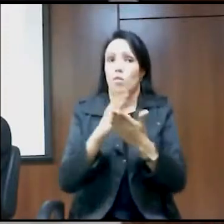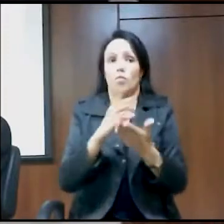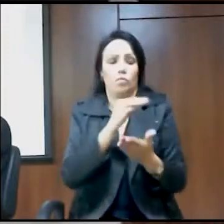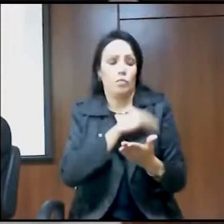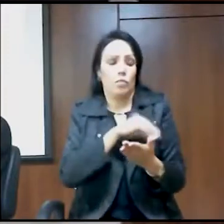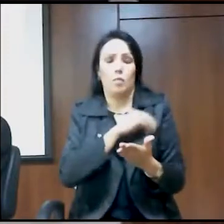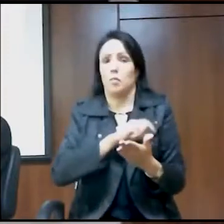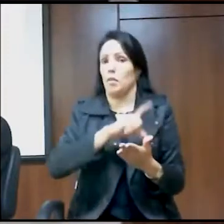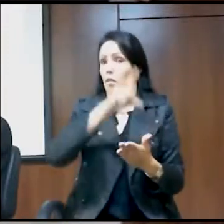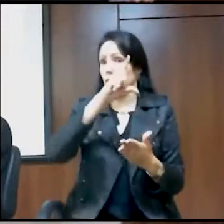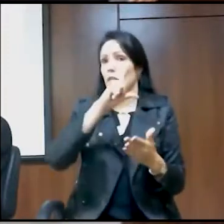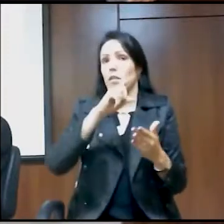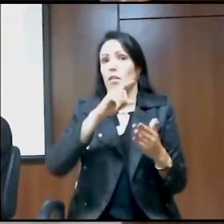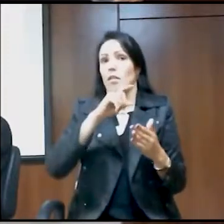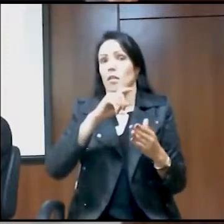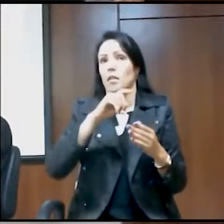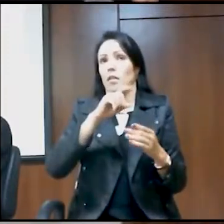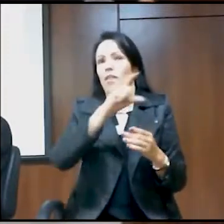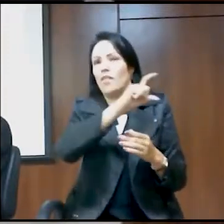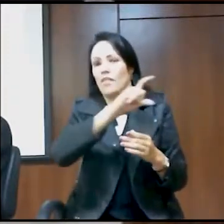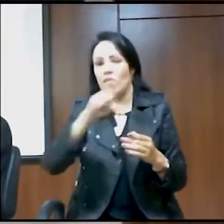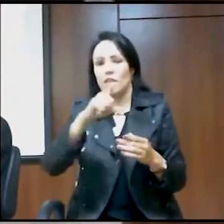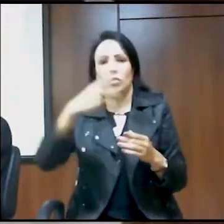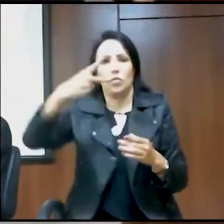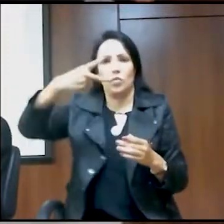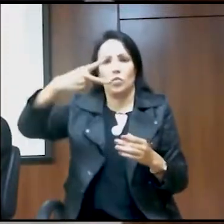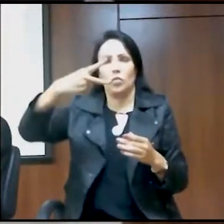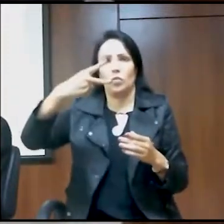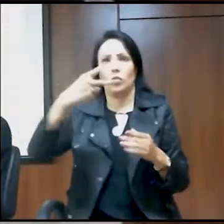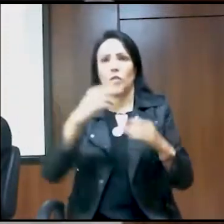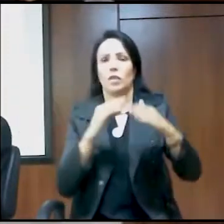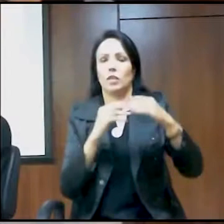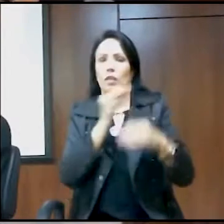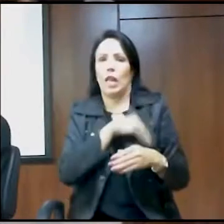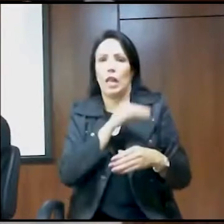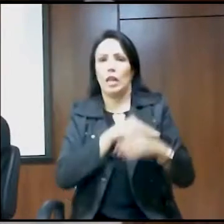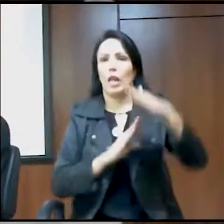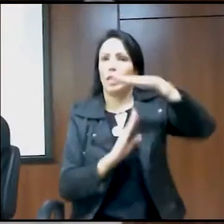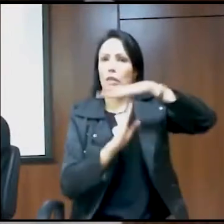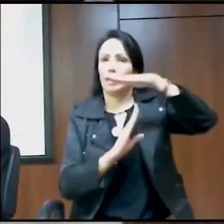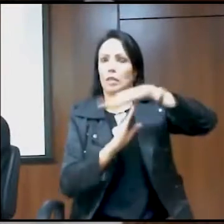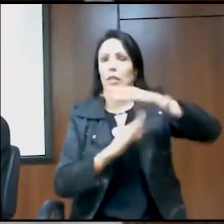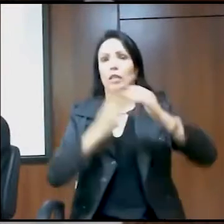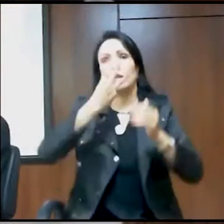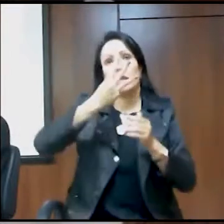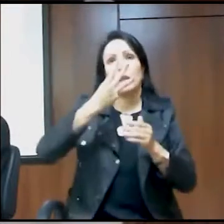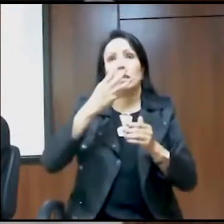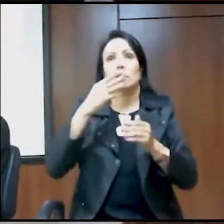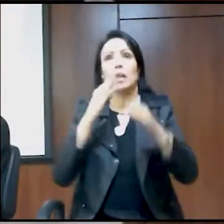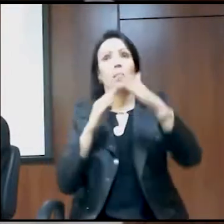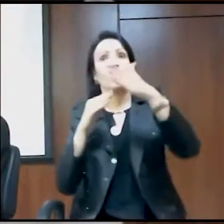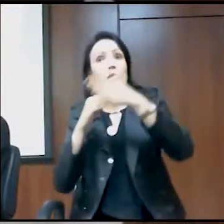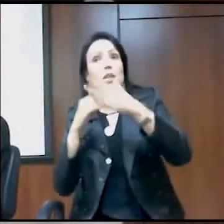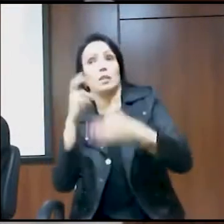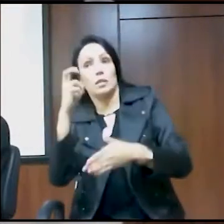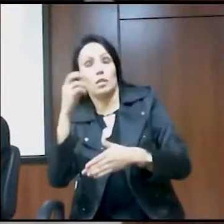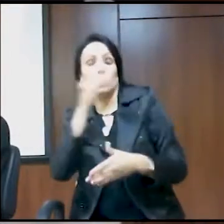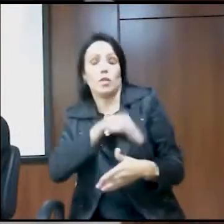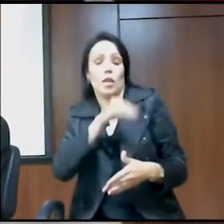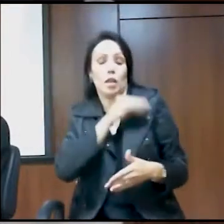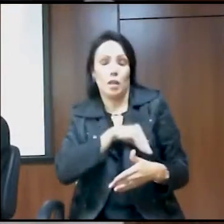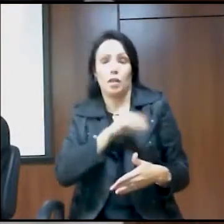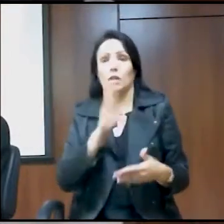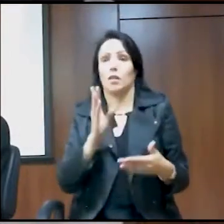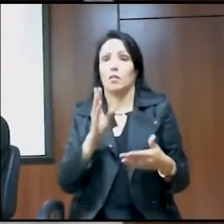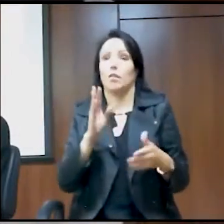alta, ou seja, na faixa 2, né, com renda até de 3, 4, 5 salários mínimos, ou até mais, né, dentro da